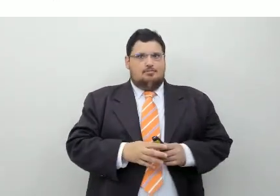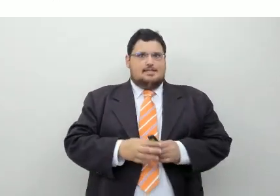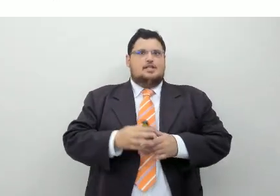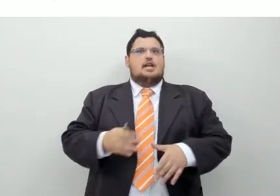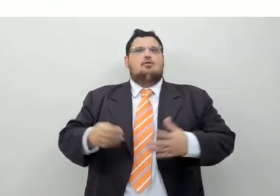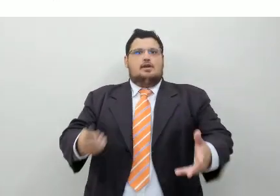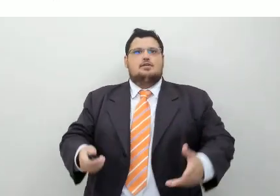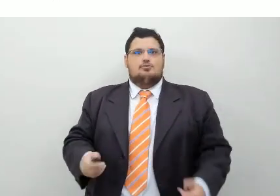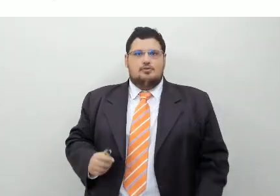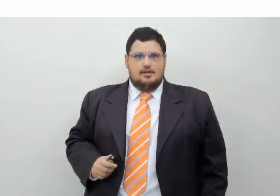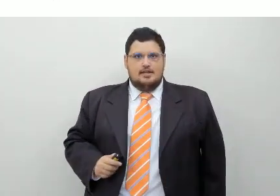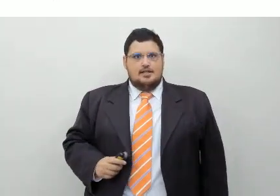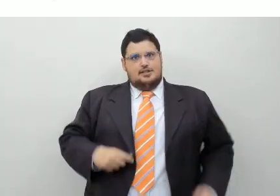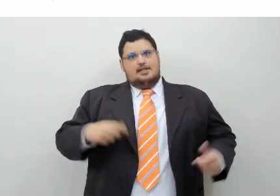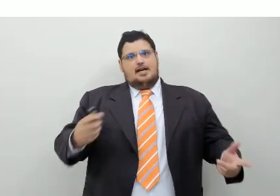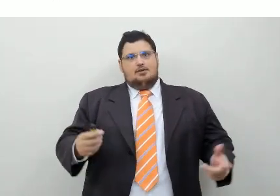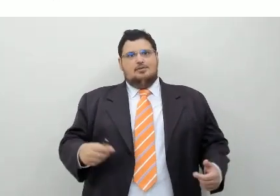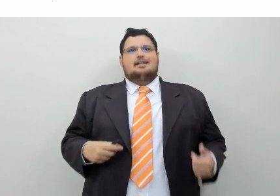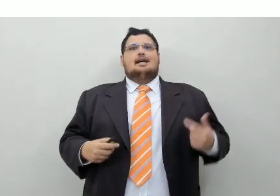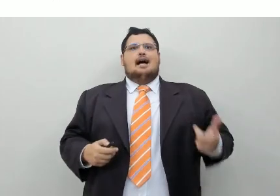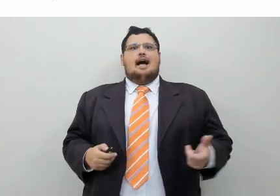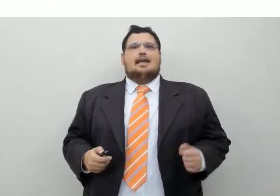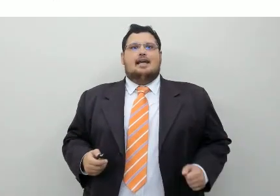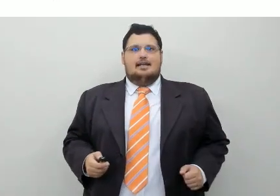dano, mas ele gera um risco de dano